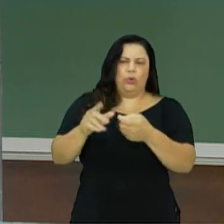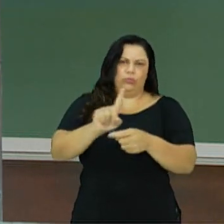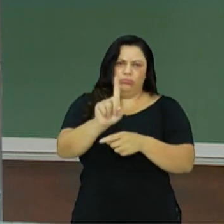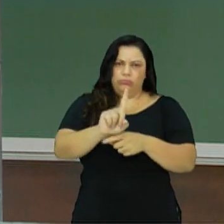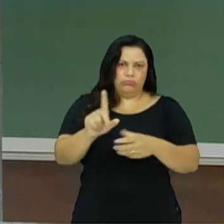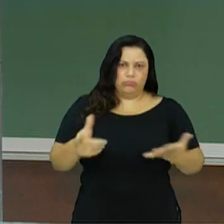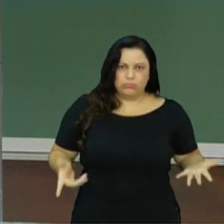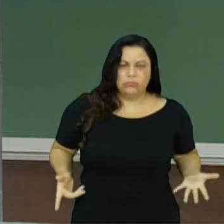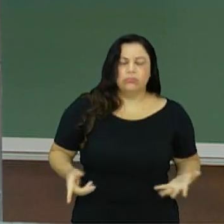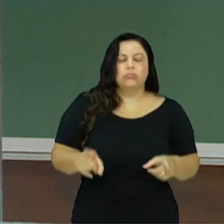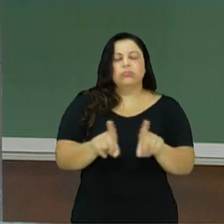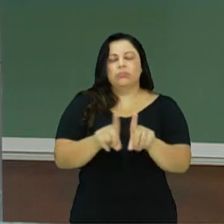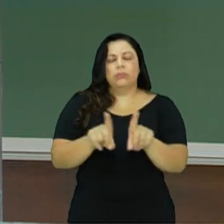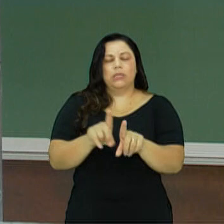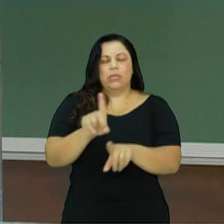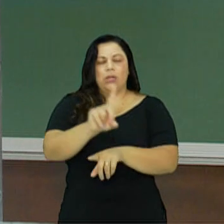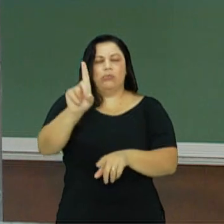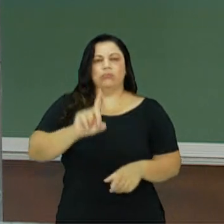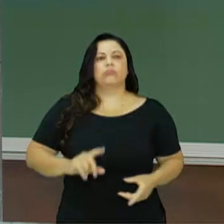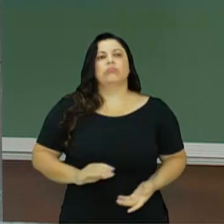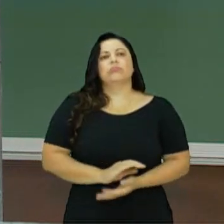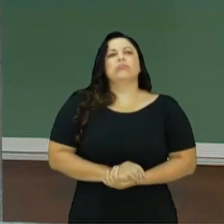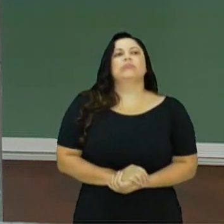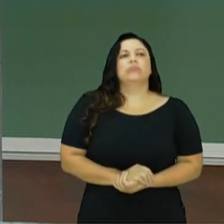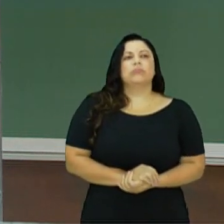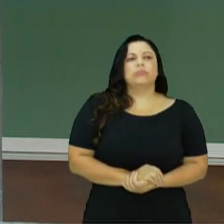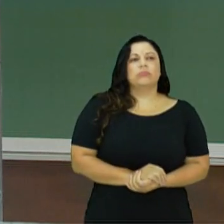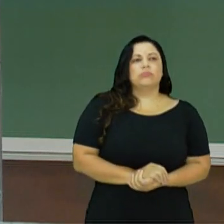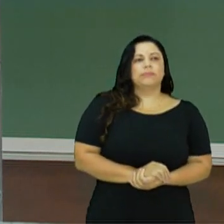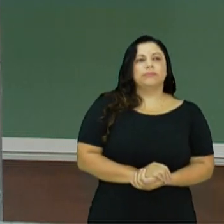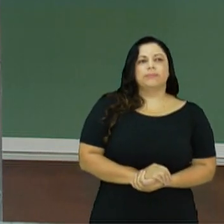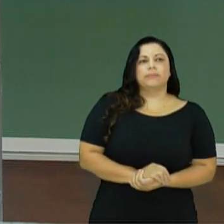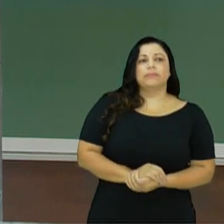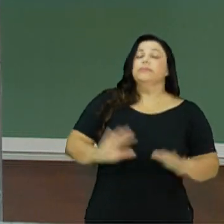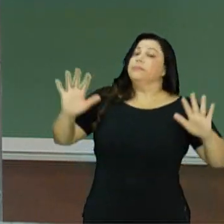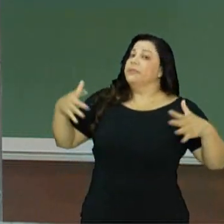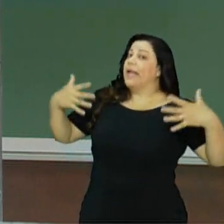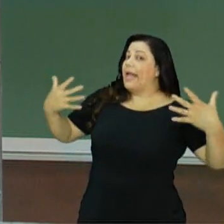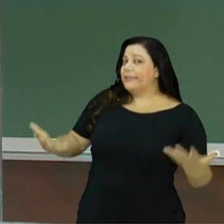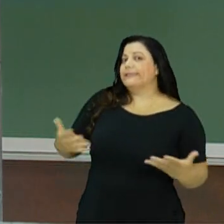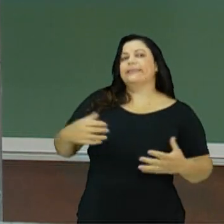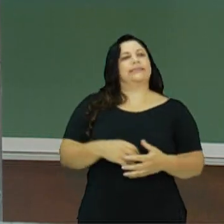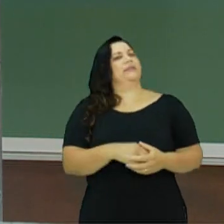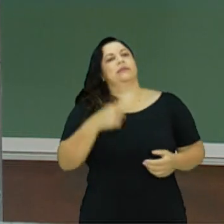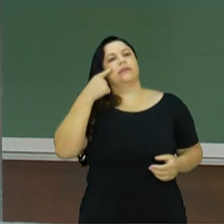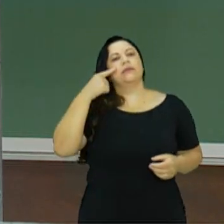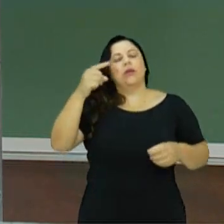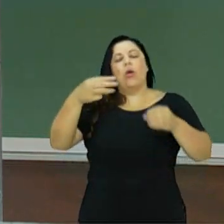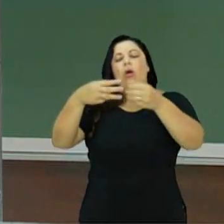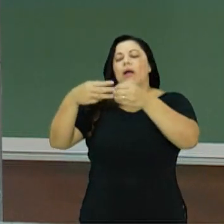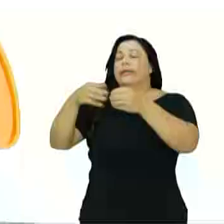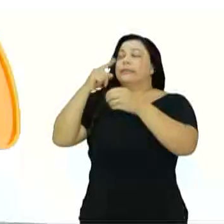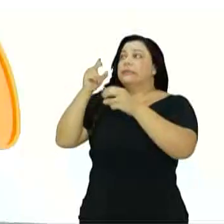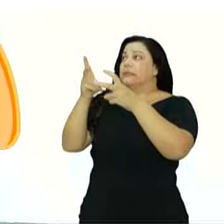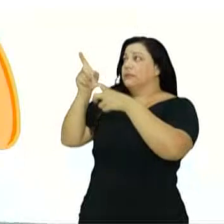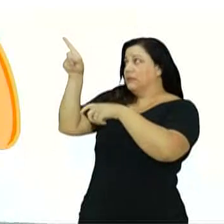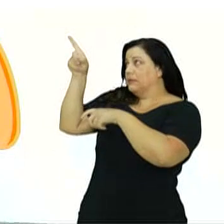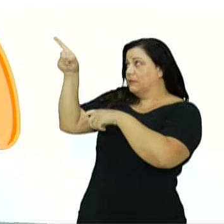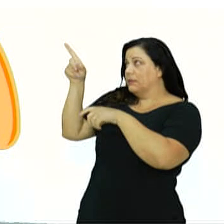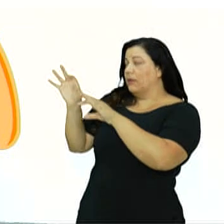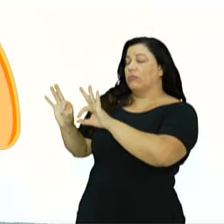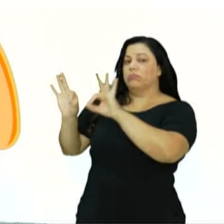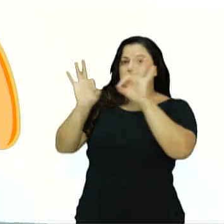partir de osteoblastos. Beleza. Assim, os osteoclastos, que é essa célulazinha aqui, ó, essa